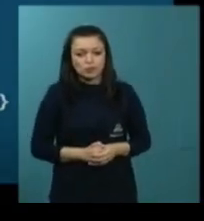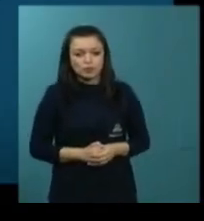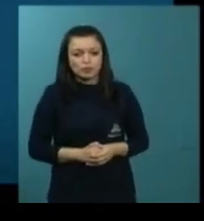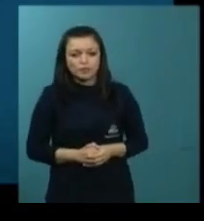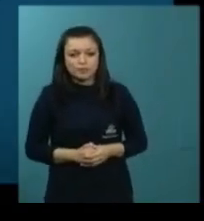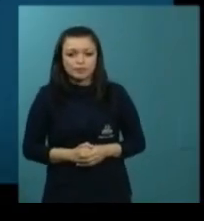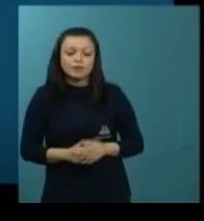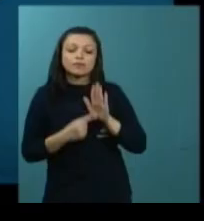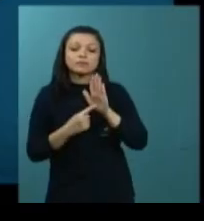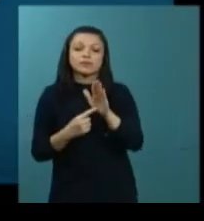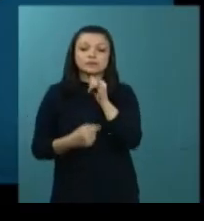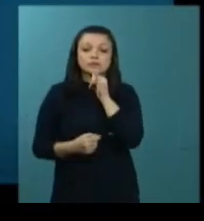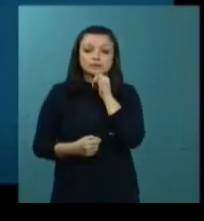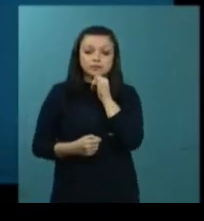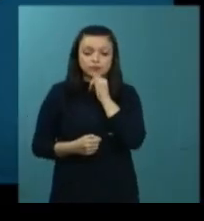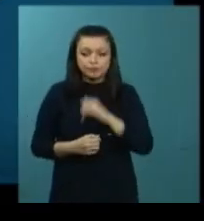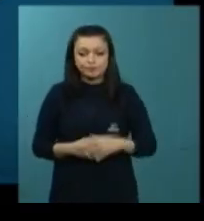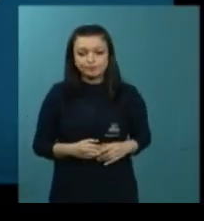Vamos a um exemplo.